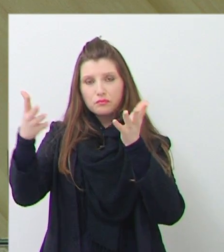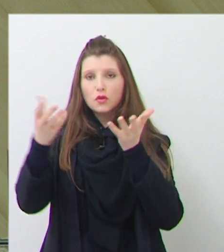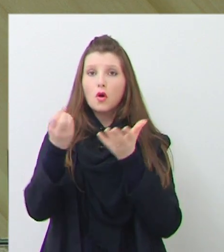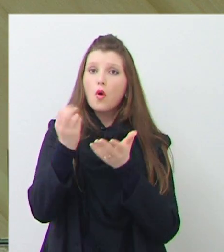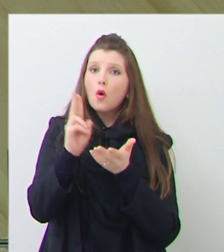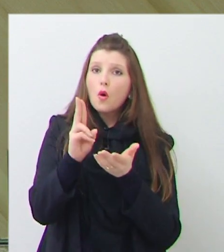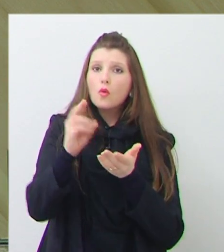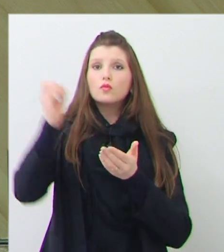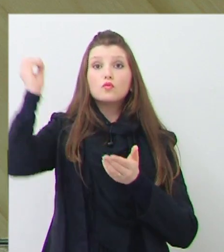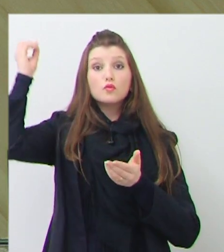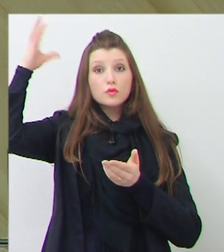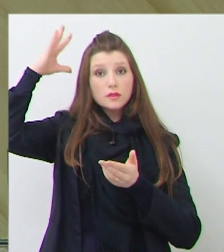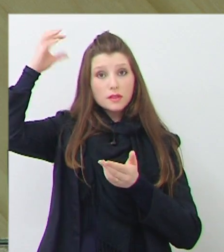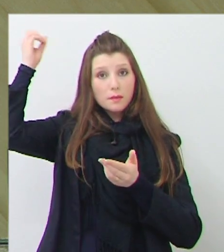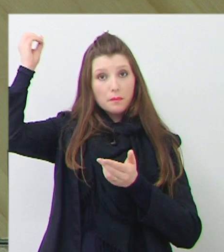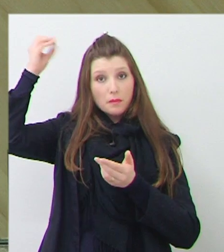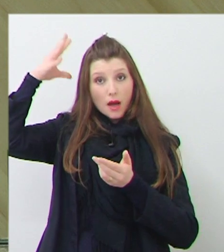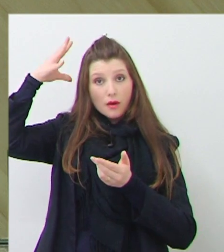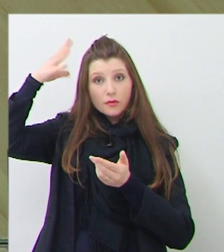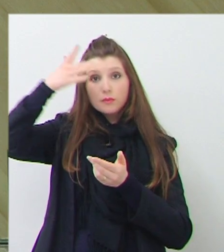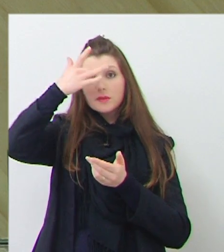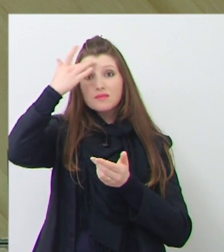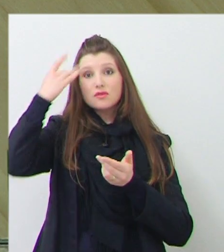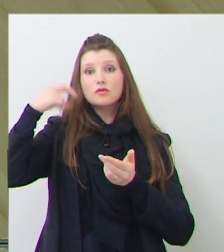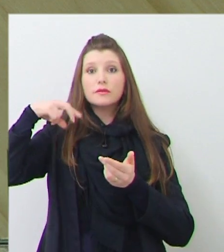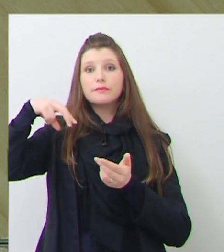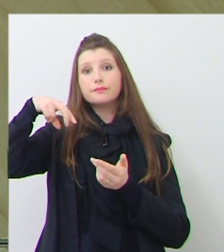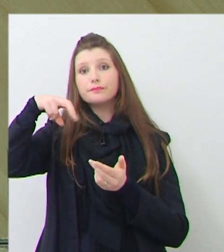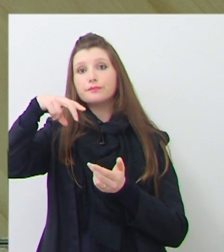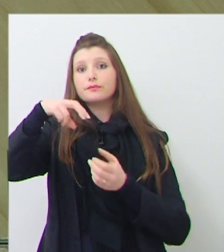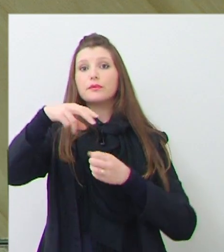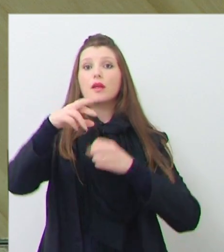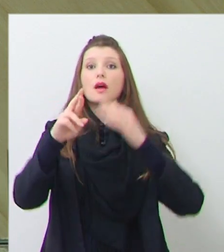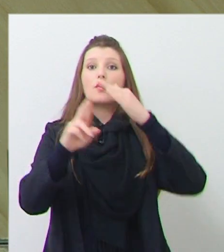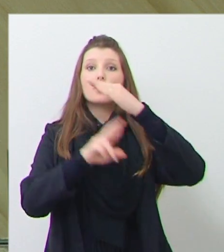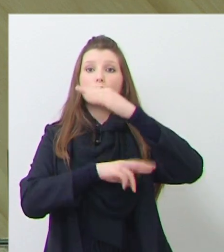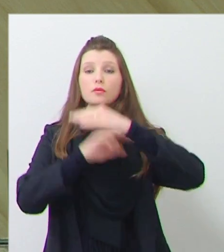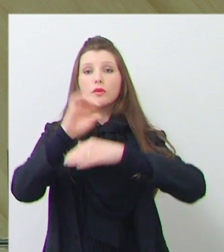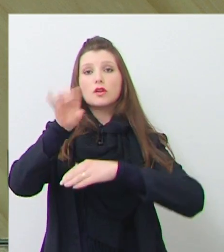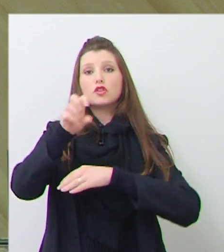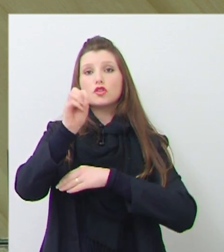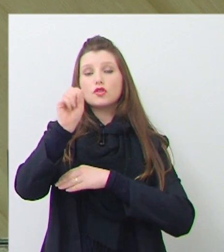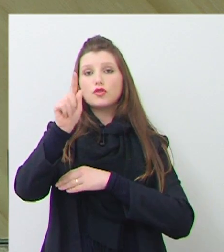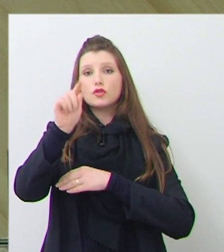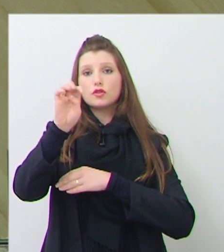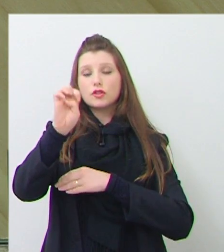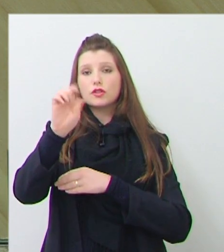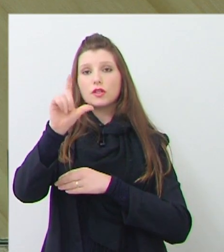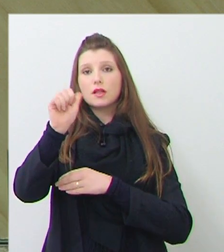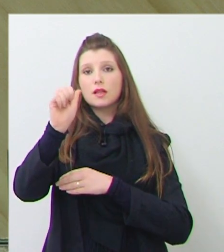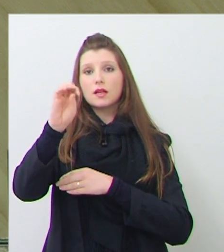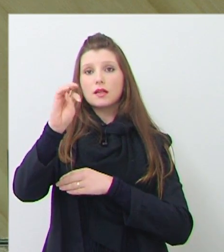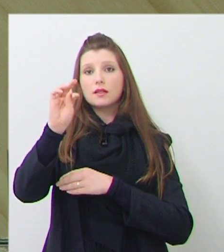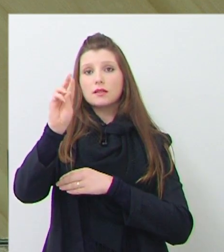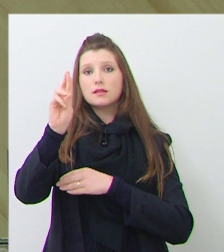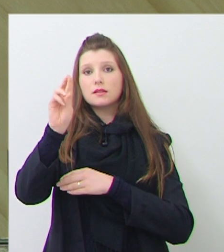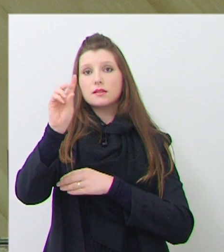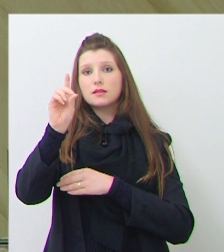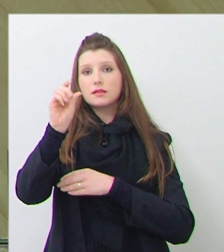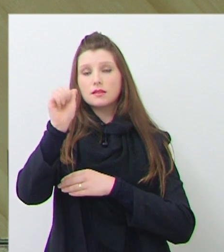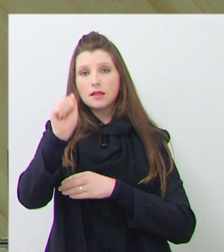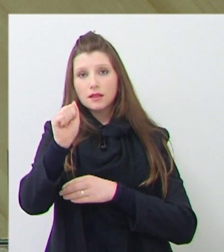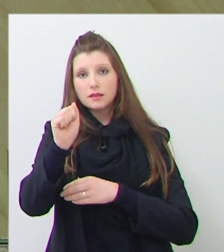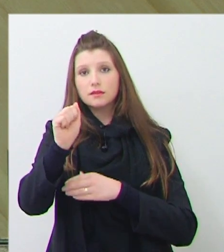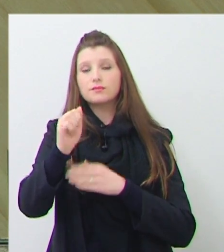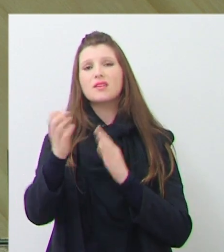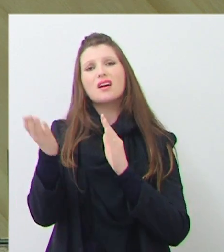de um semáforo para pedestre na rodovia Jorge Lacerda, antes da saída da rua Professor Nicolau Destre